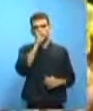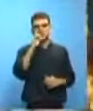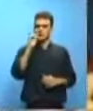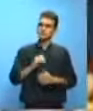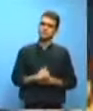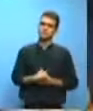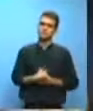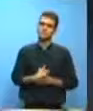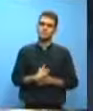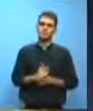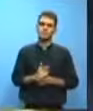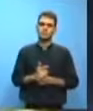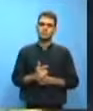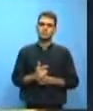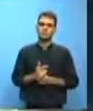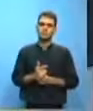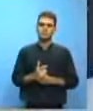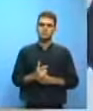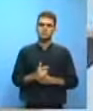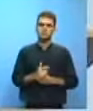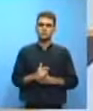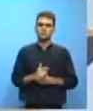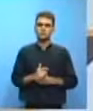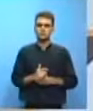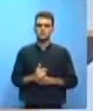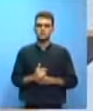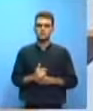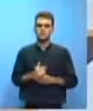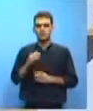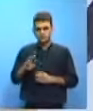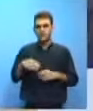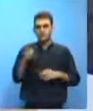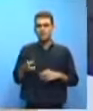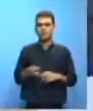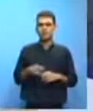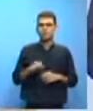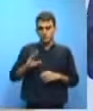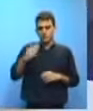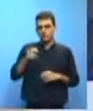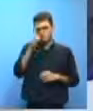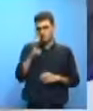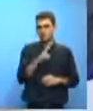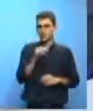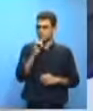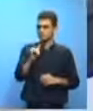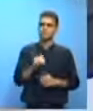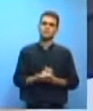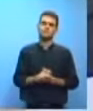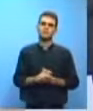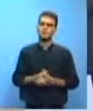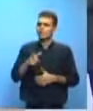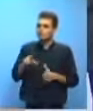Quando chegou a vez dele, o padre disse: pois não, meu filho, você tem algum problema? É claro que eu tenho